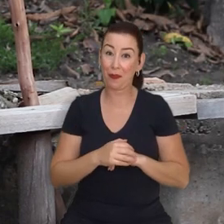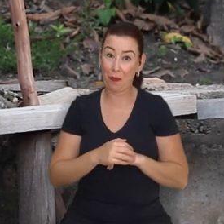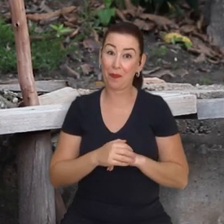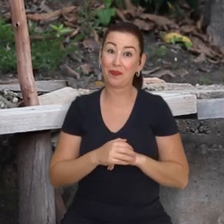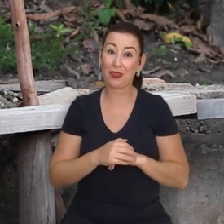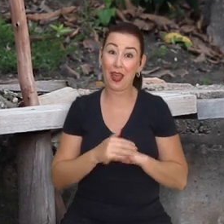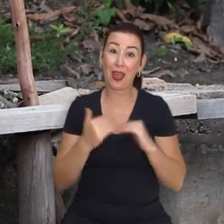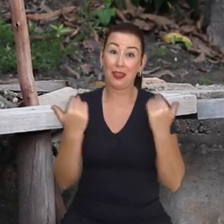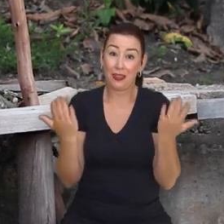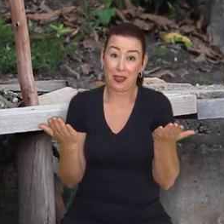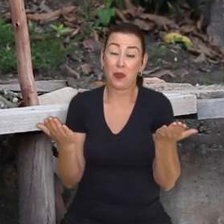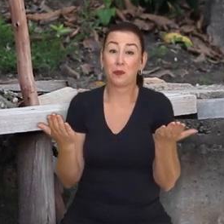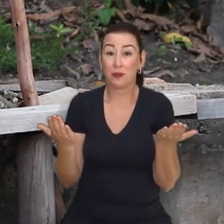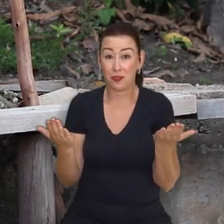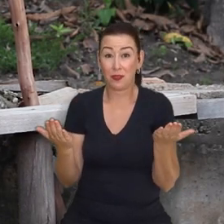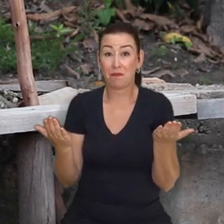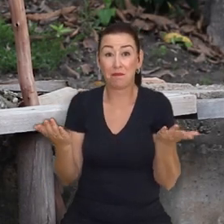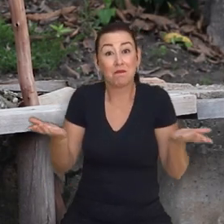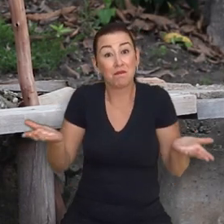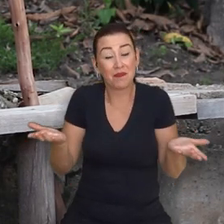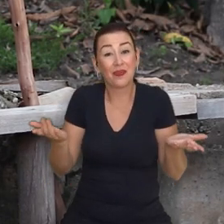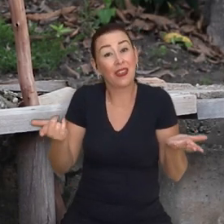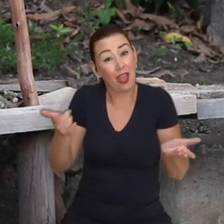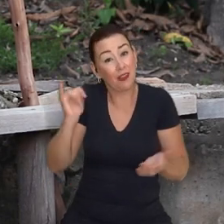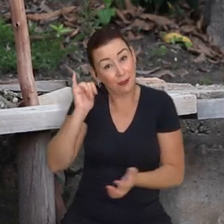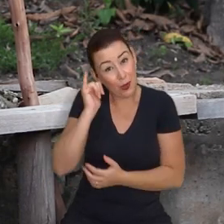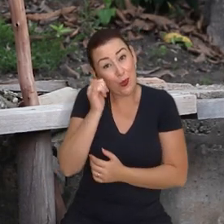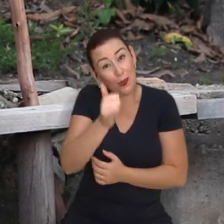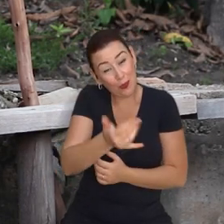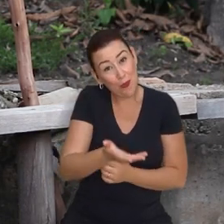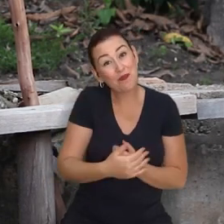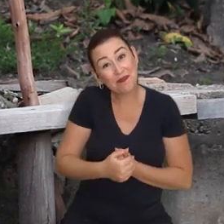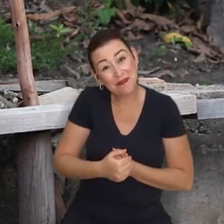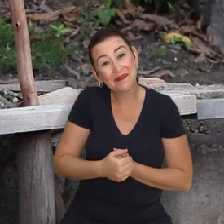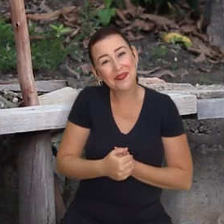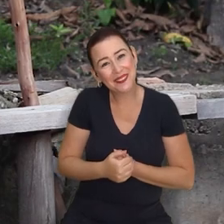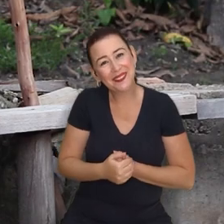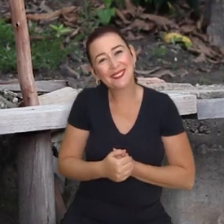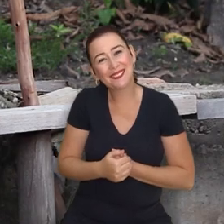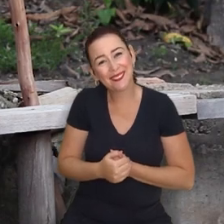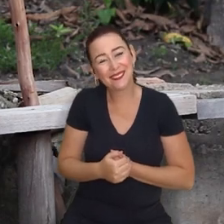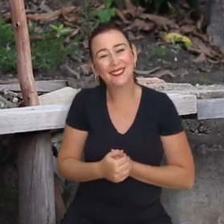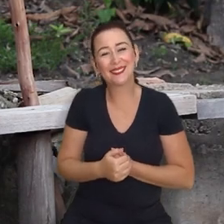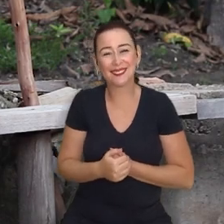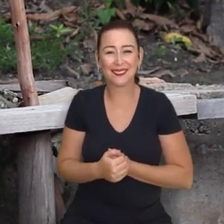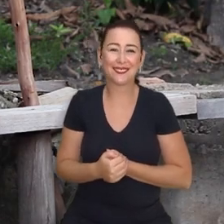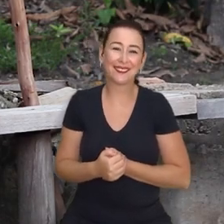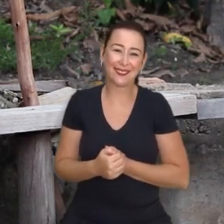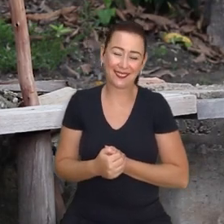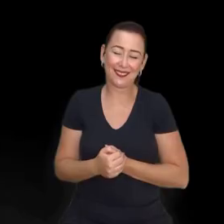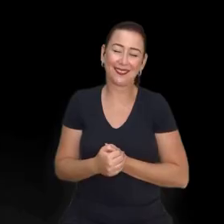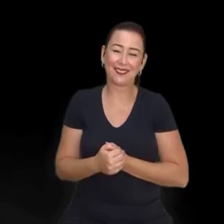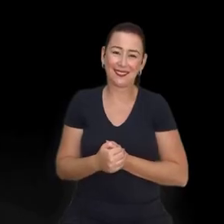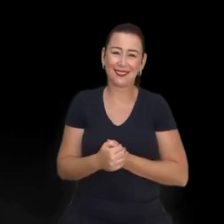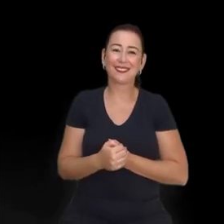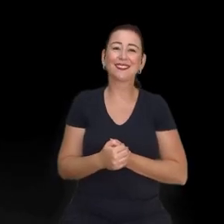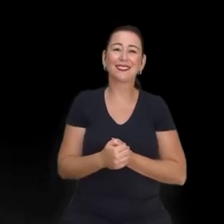não. Então assim, é essa aí, relator.